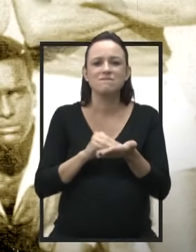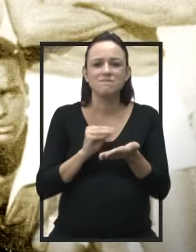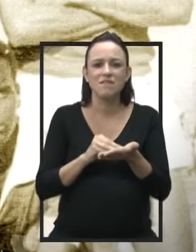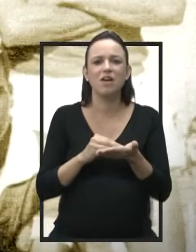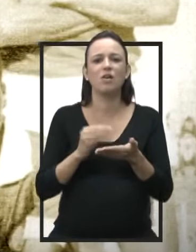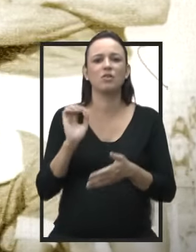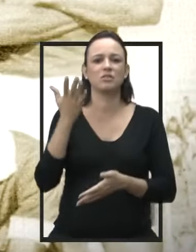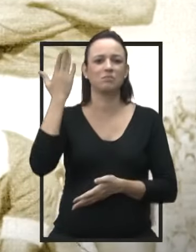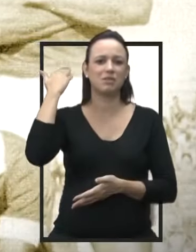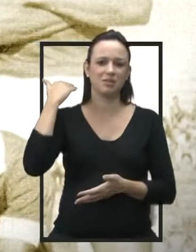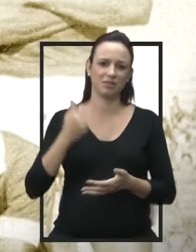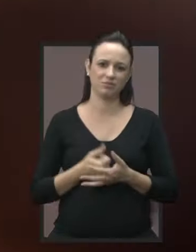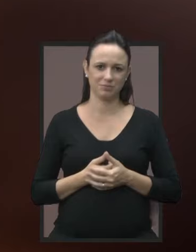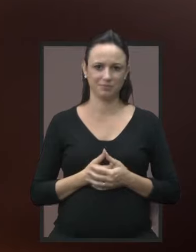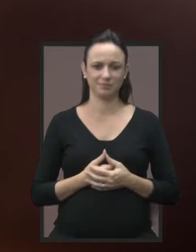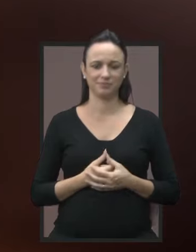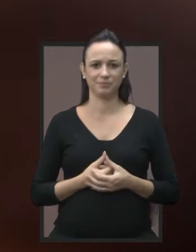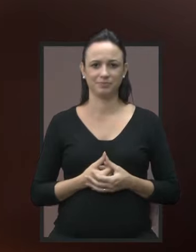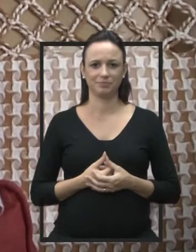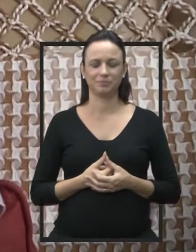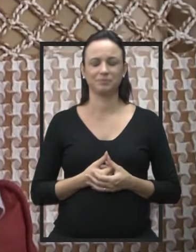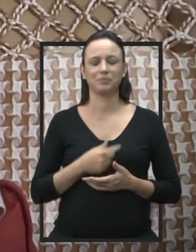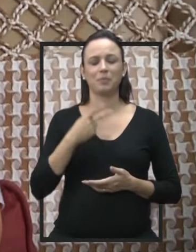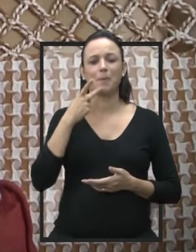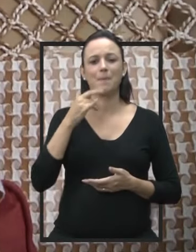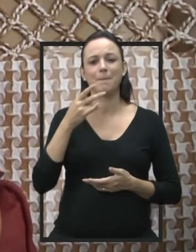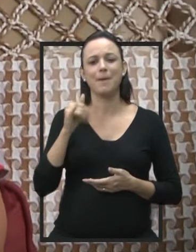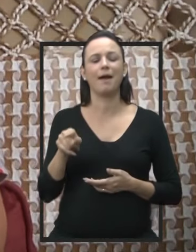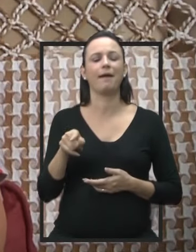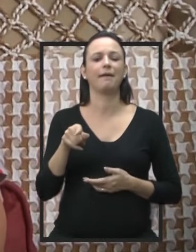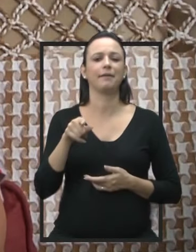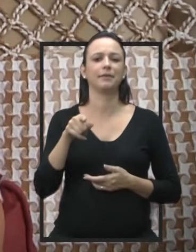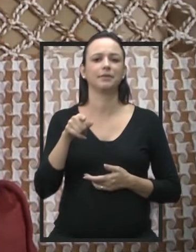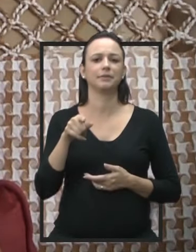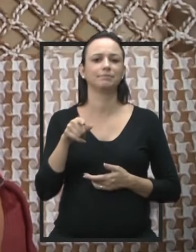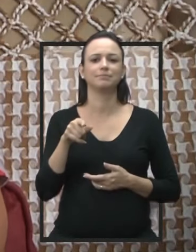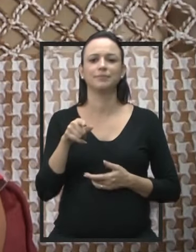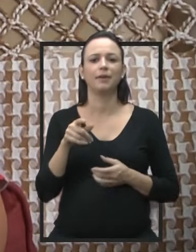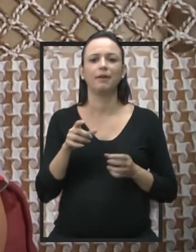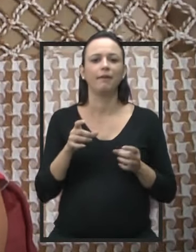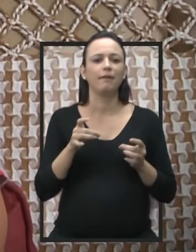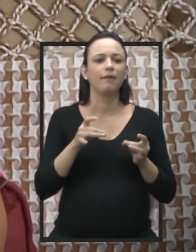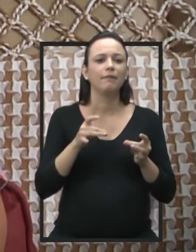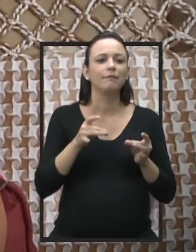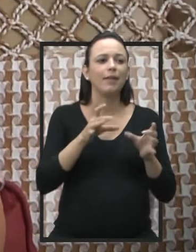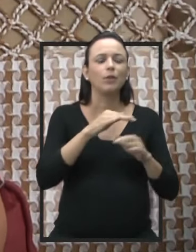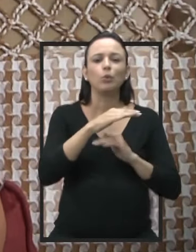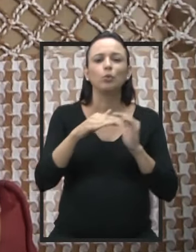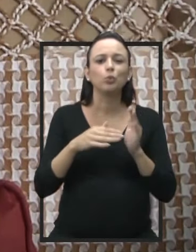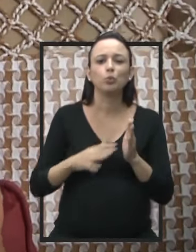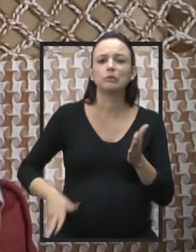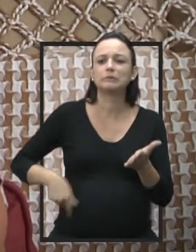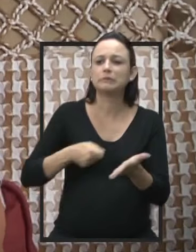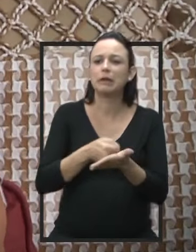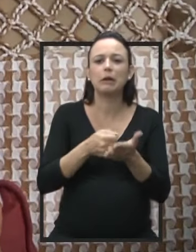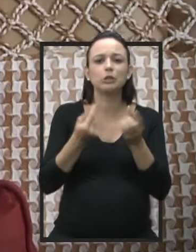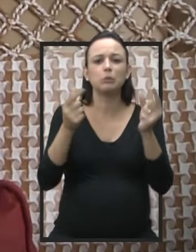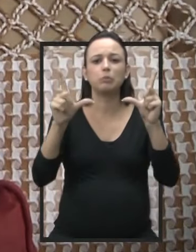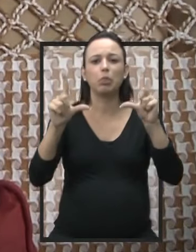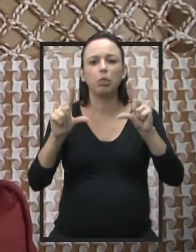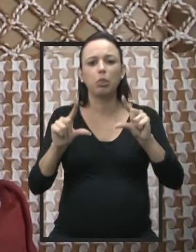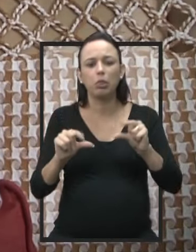como acontecera no passado. O papai se dispôs dos bens dele em